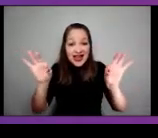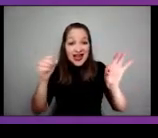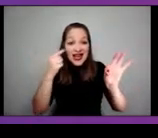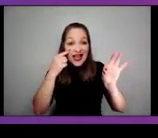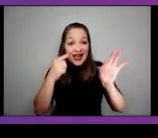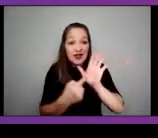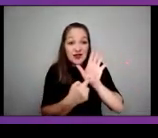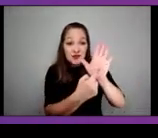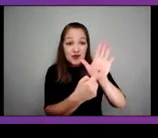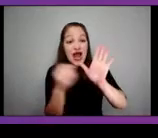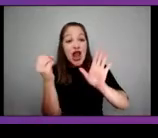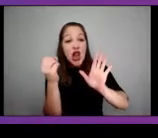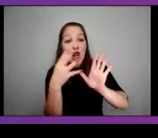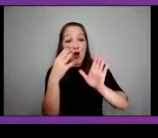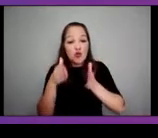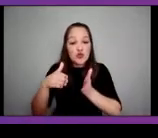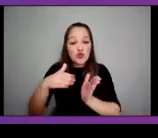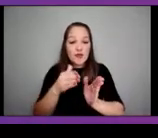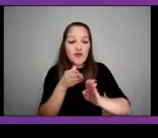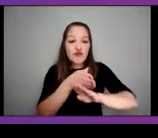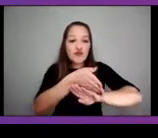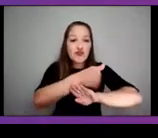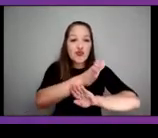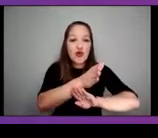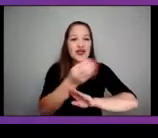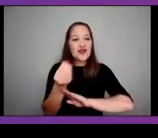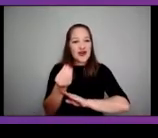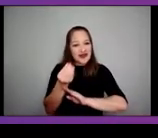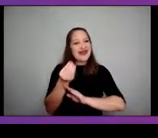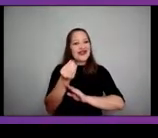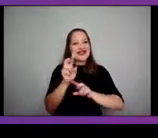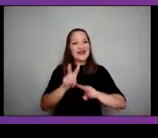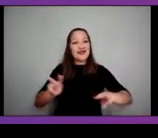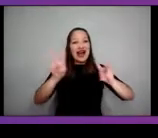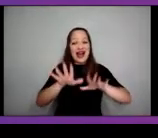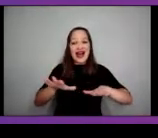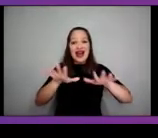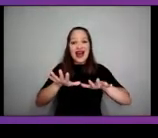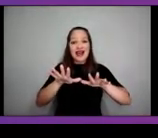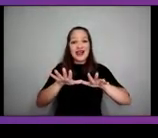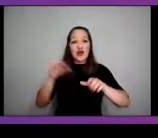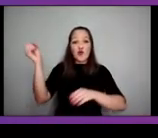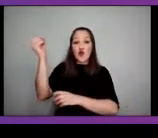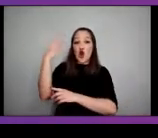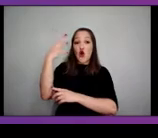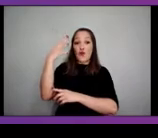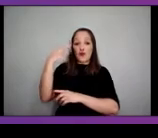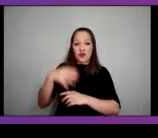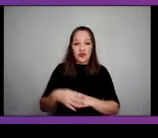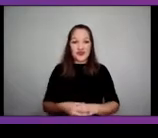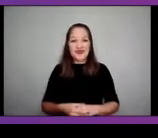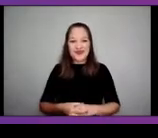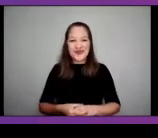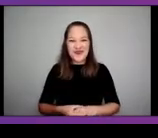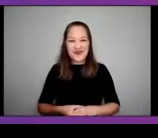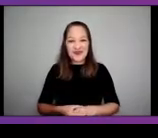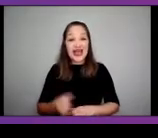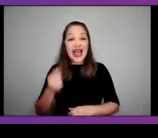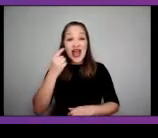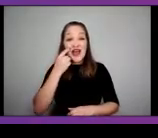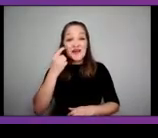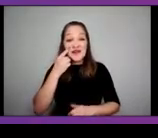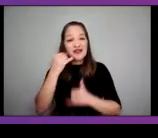obviamente ela está imersa ou ela que ela compõe o campo luminoso Total aqui é